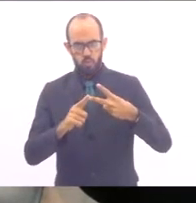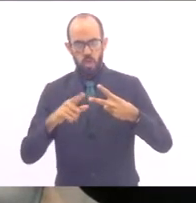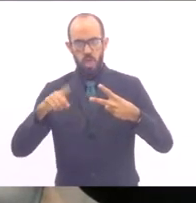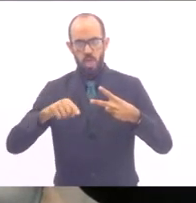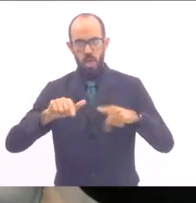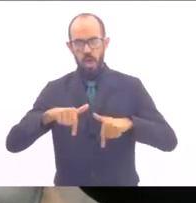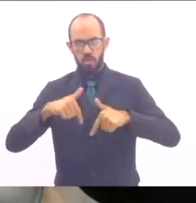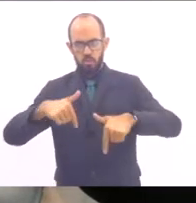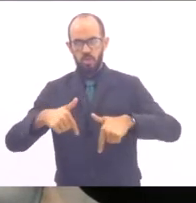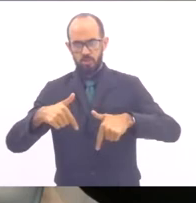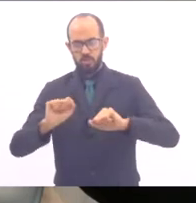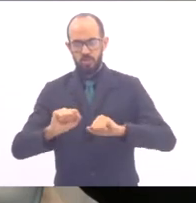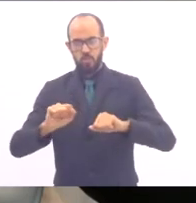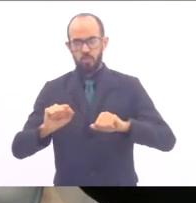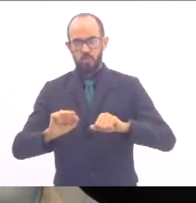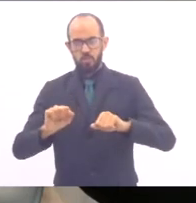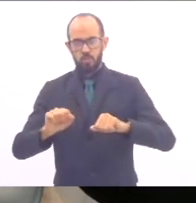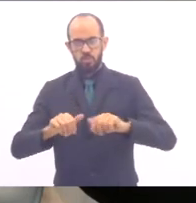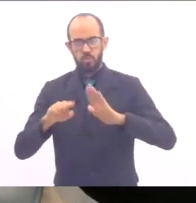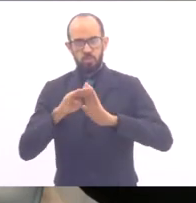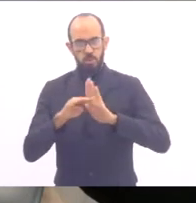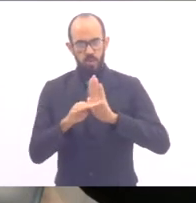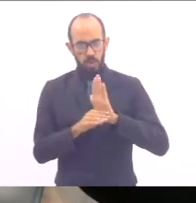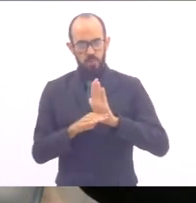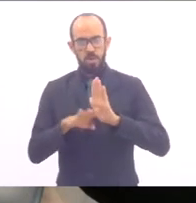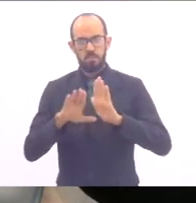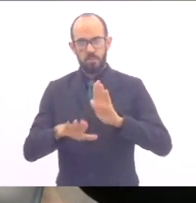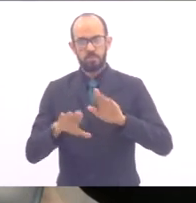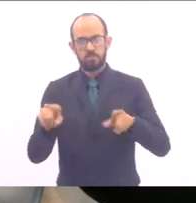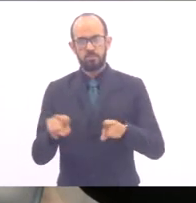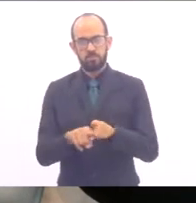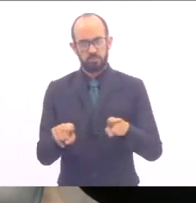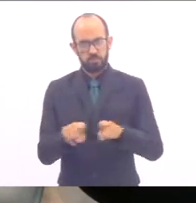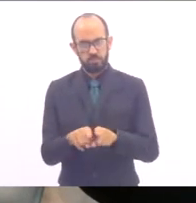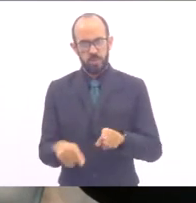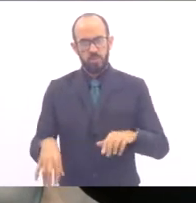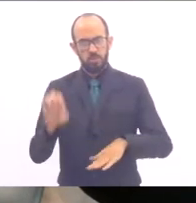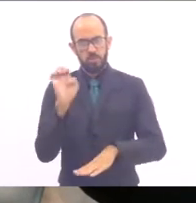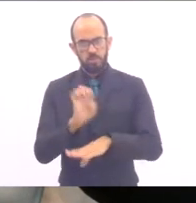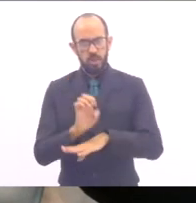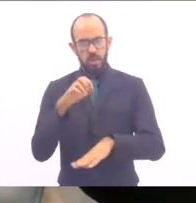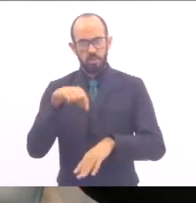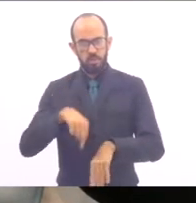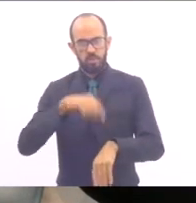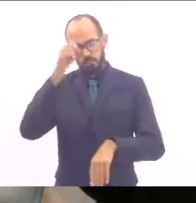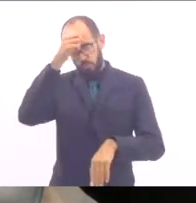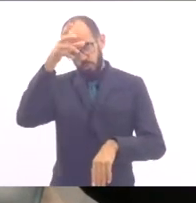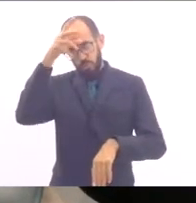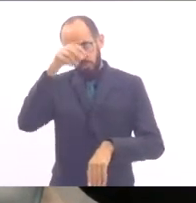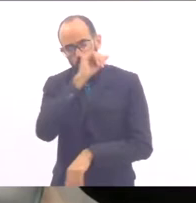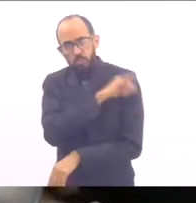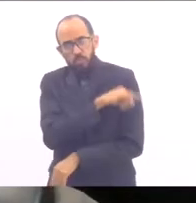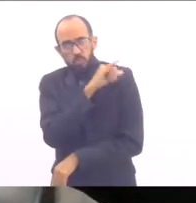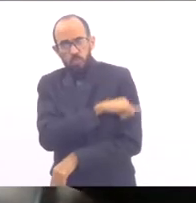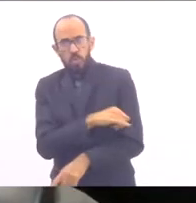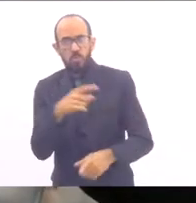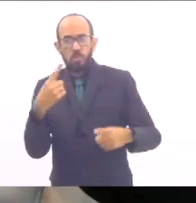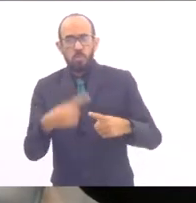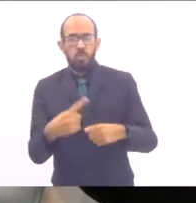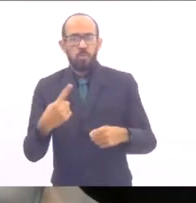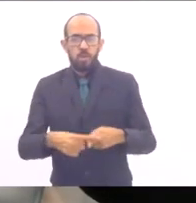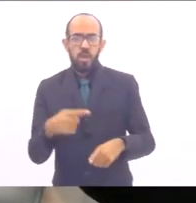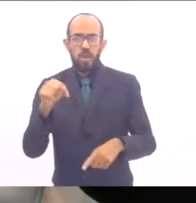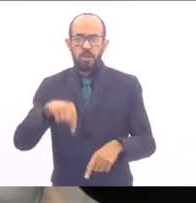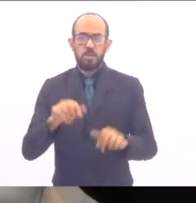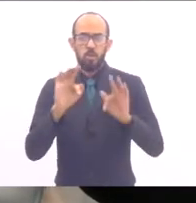do programa aqui, não só do programa, mas do Estado no município do Rio de Janeiro. Como o fórum específico